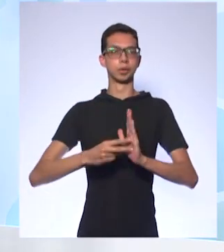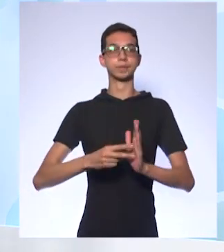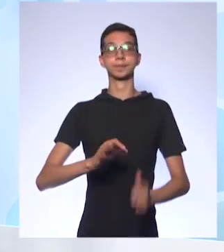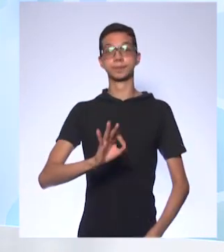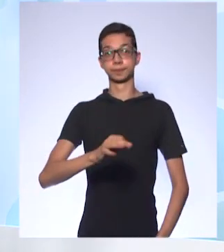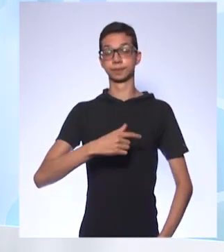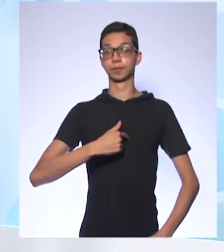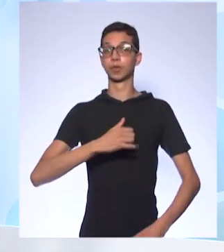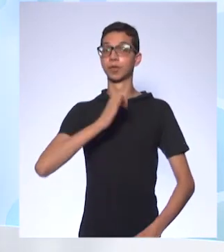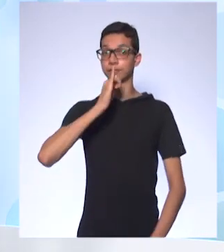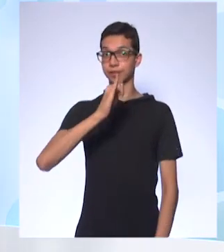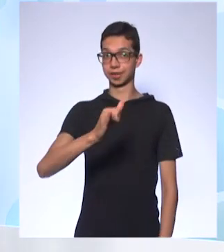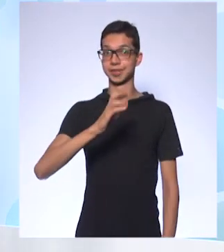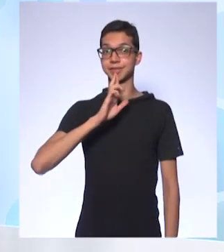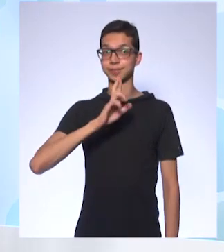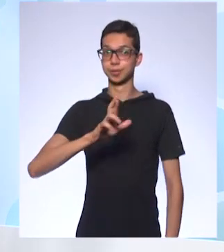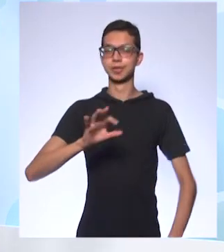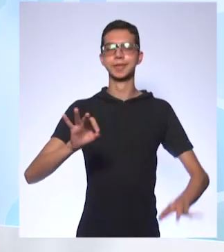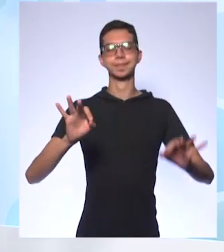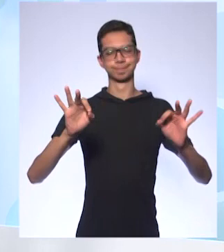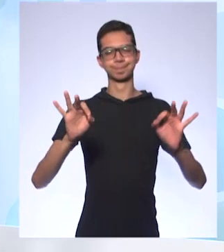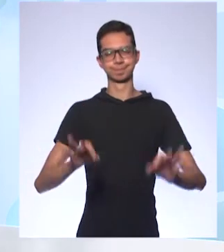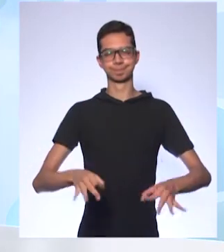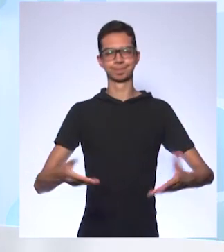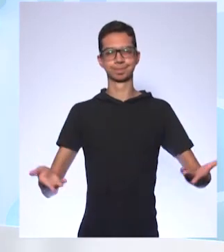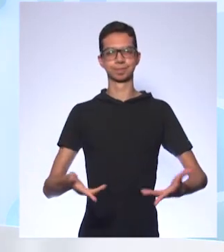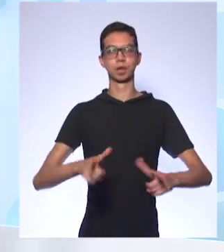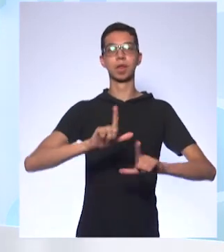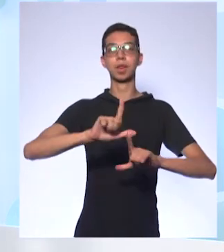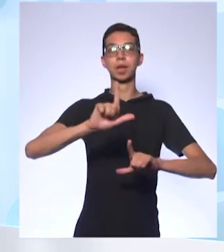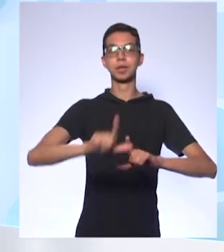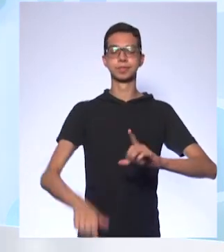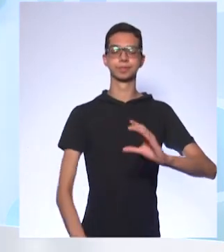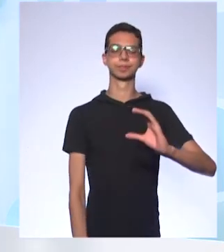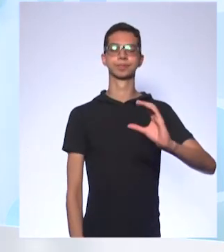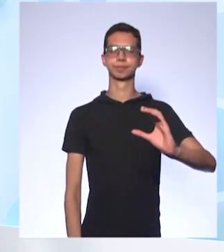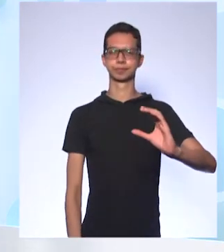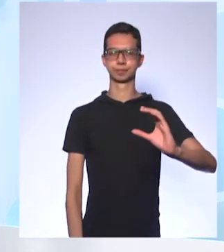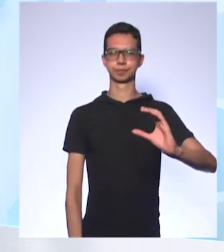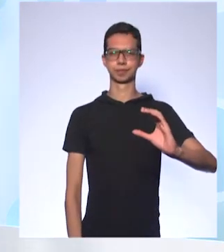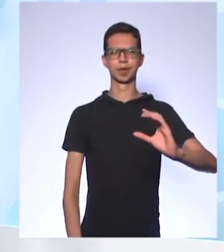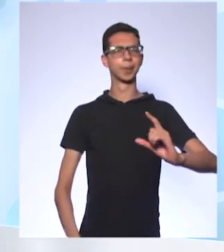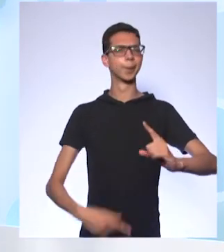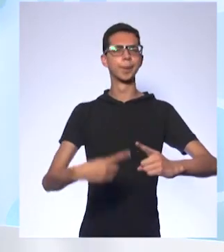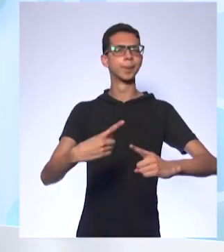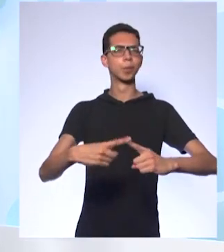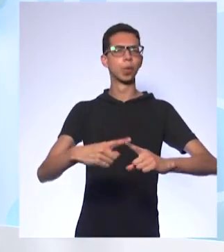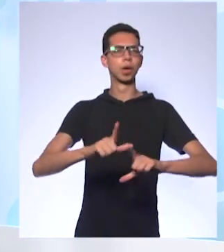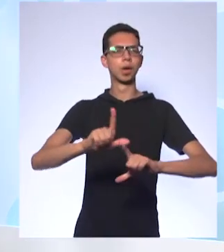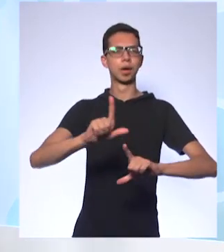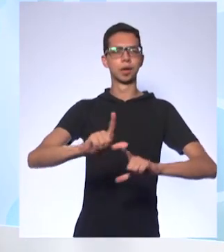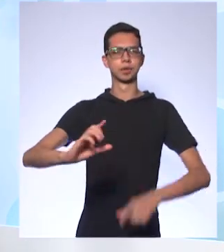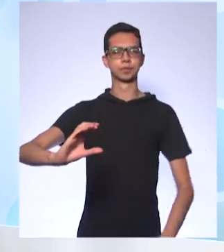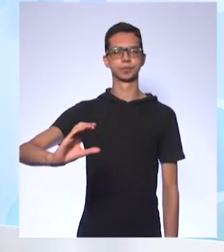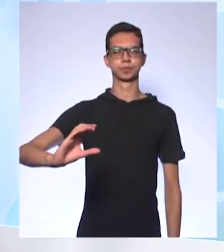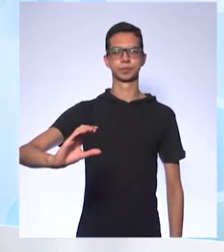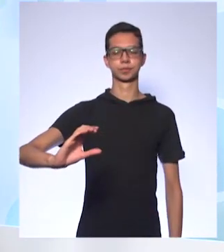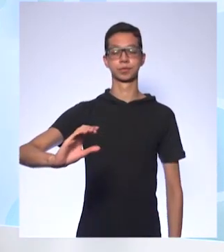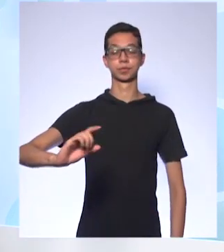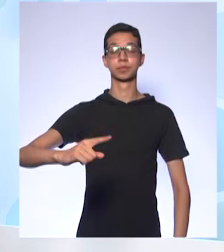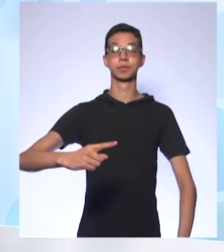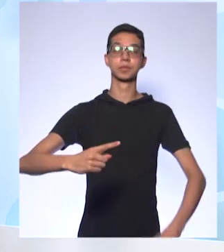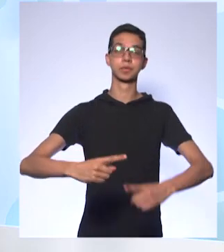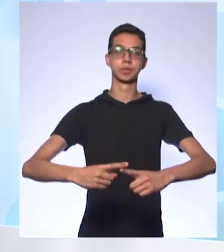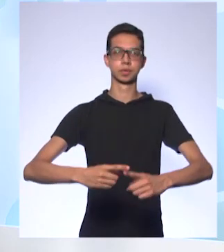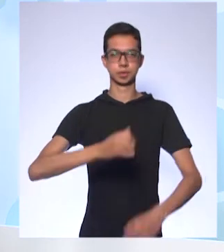vocês. A resposta é essa, tá bom? É a letra C. Por que a letra C? A partir do momento em que o homem ganha